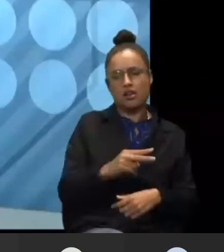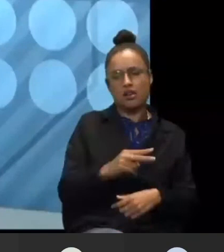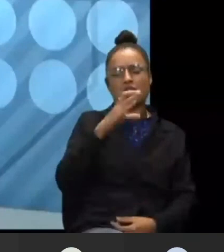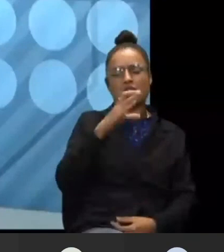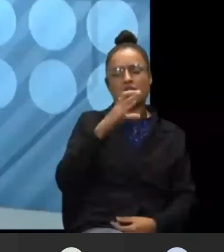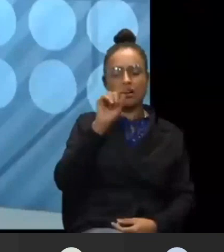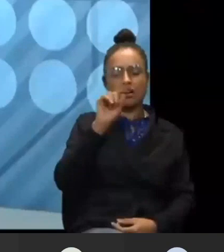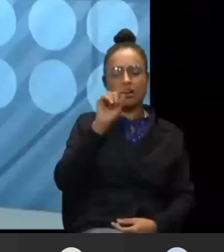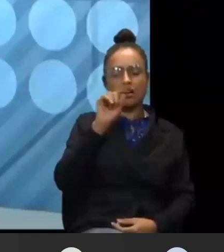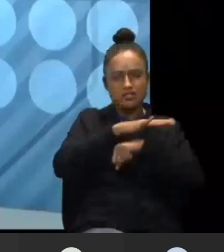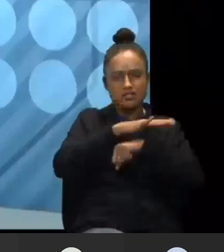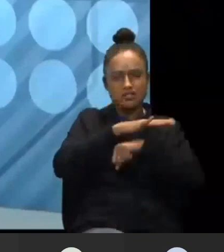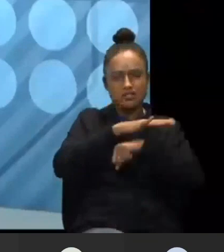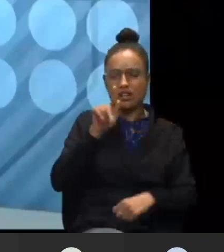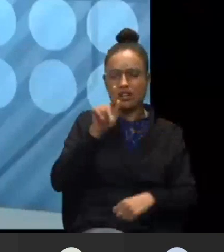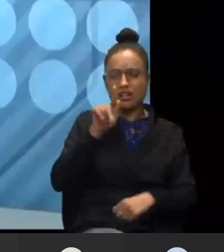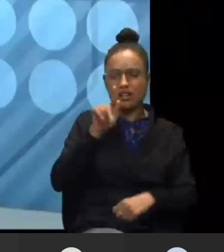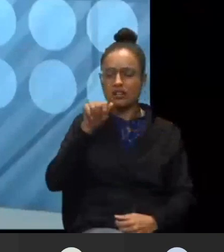hidrolisa ácidos graxos,